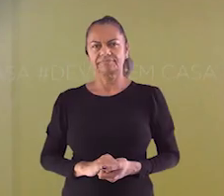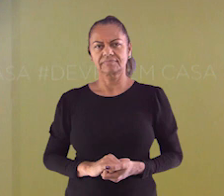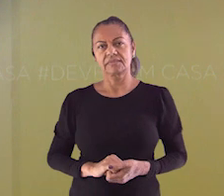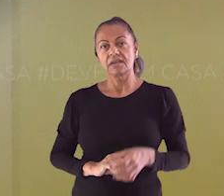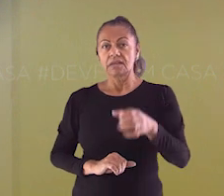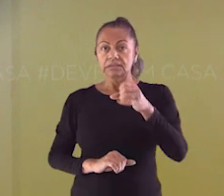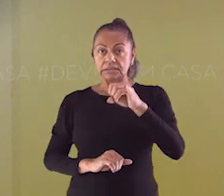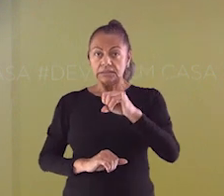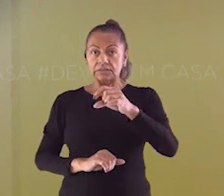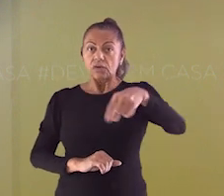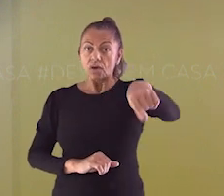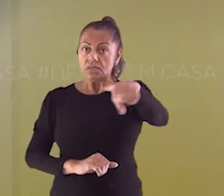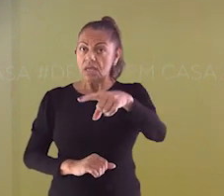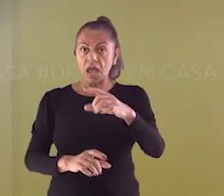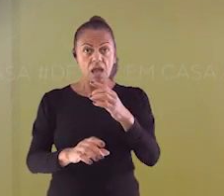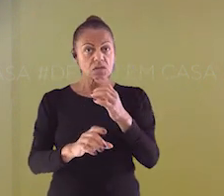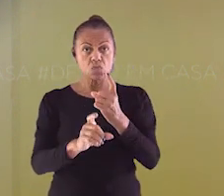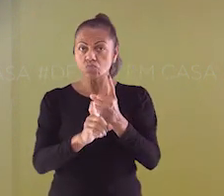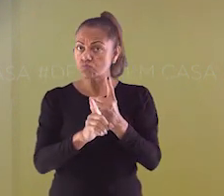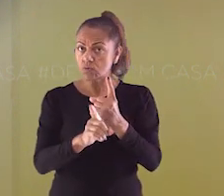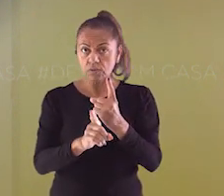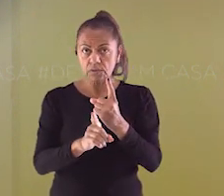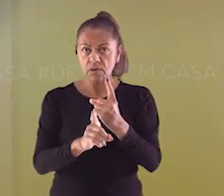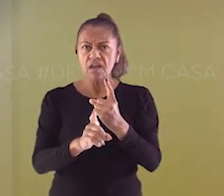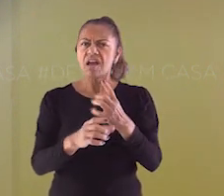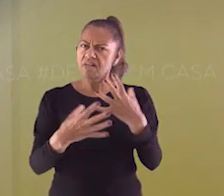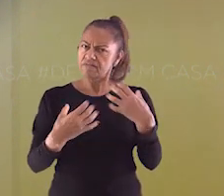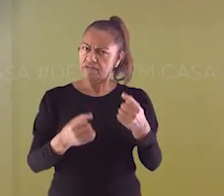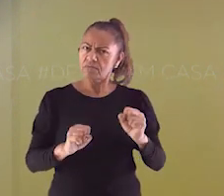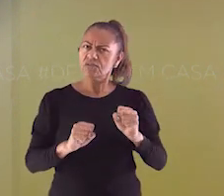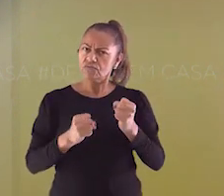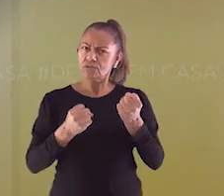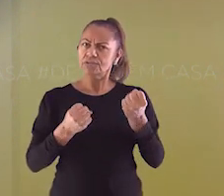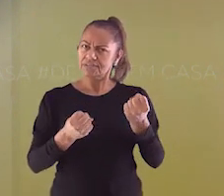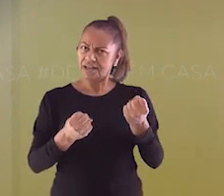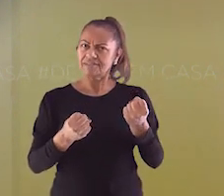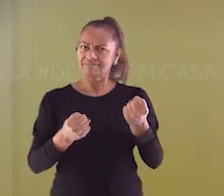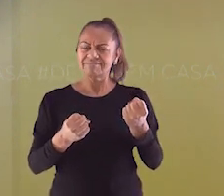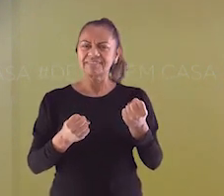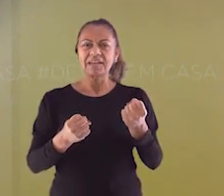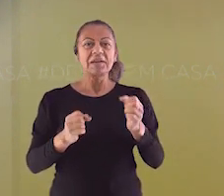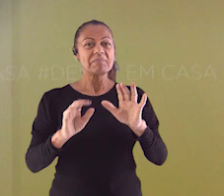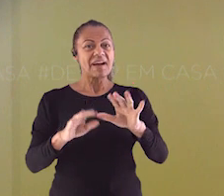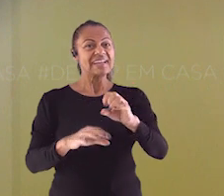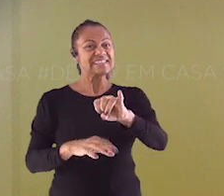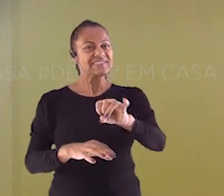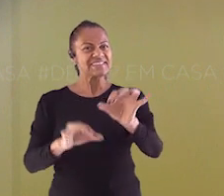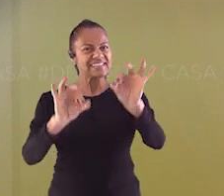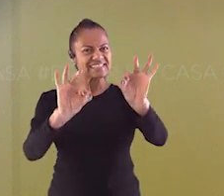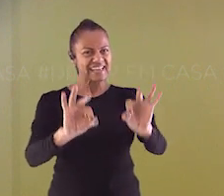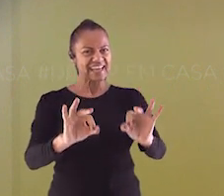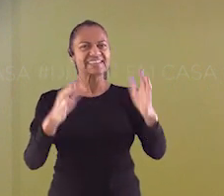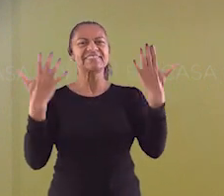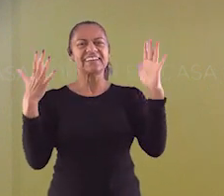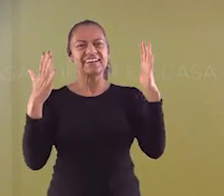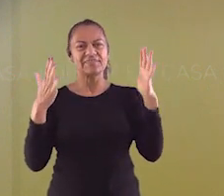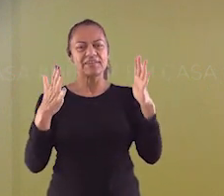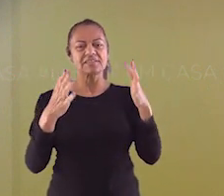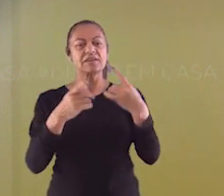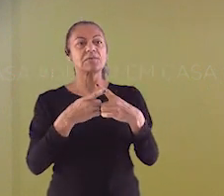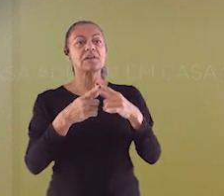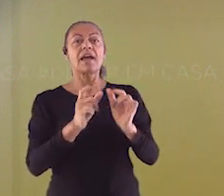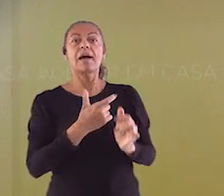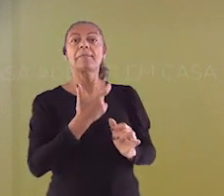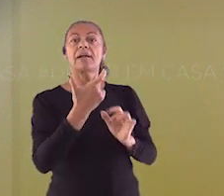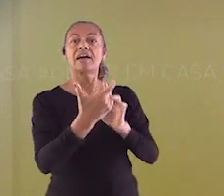Para quem não encontrou, vamos nos esforçar. E para quem acertou, meus parabéns. O derrame está ali,